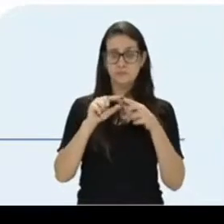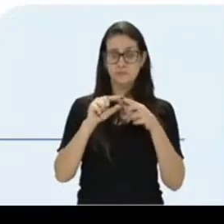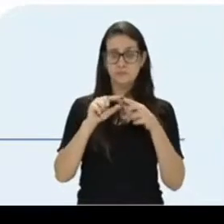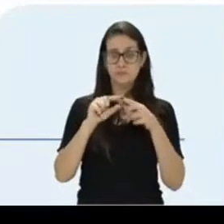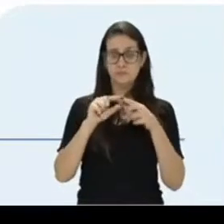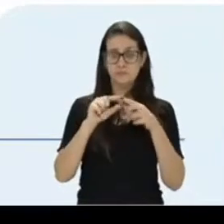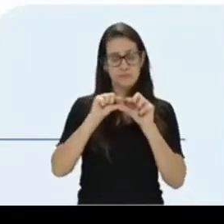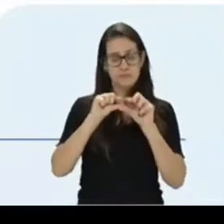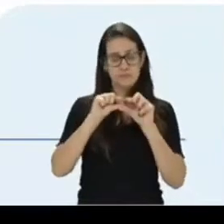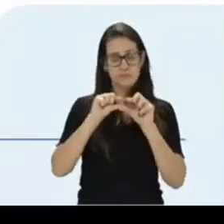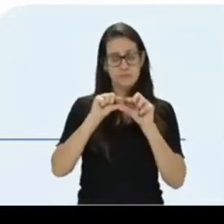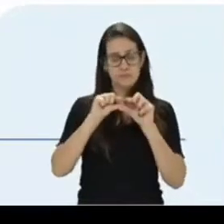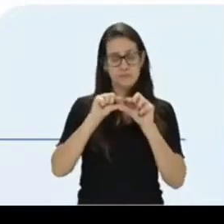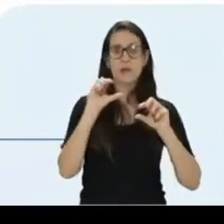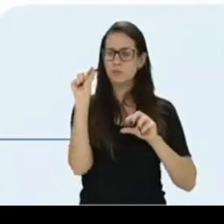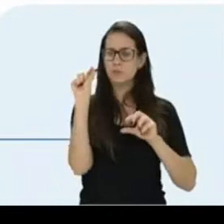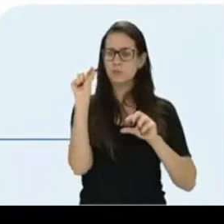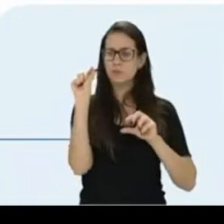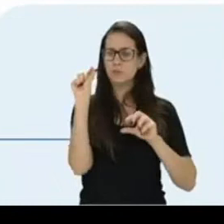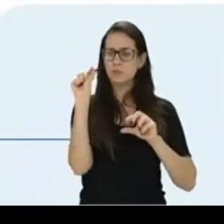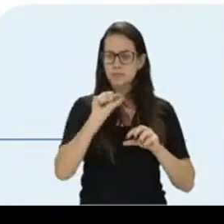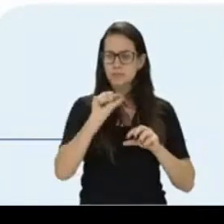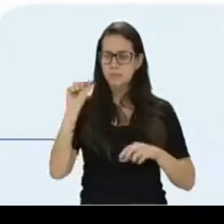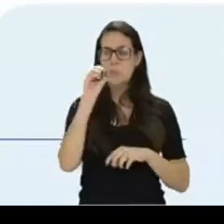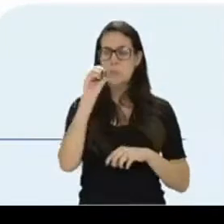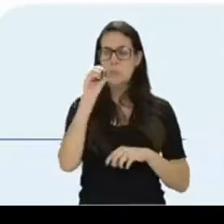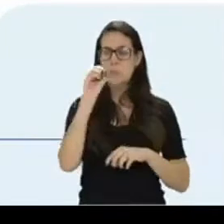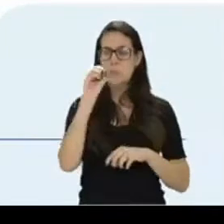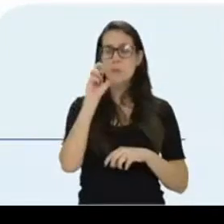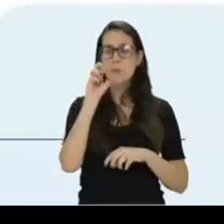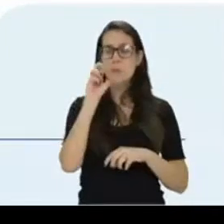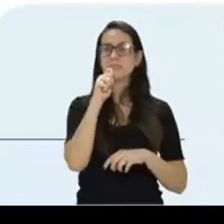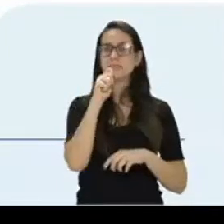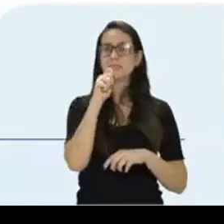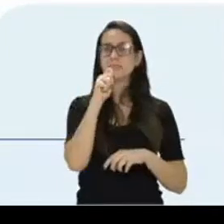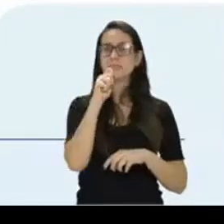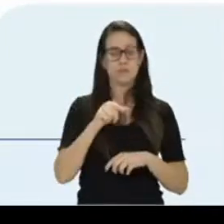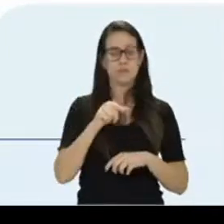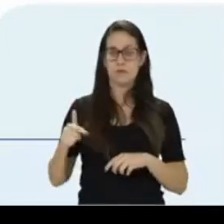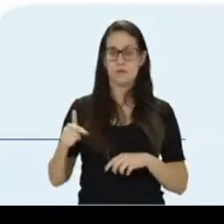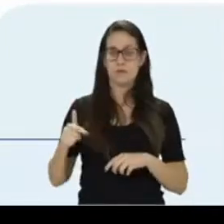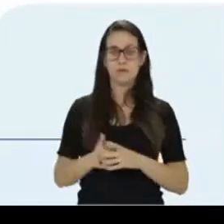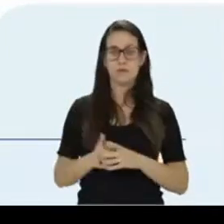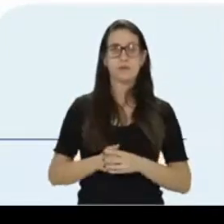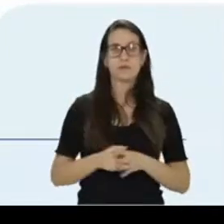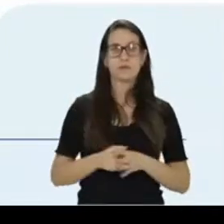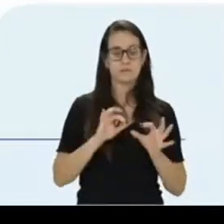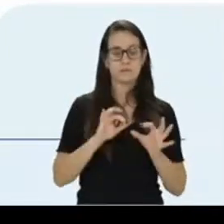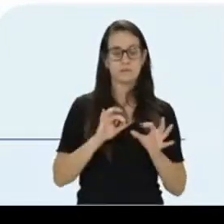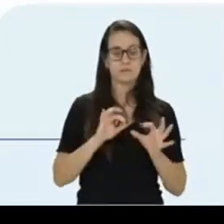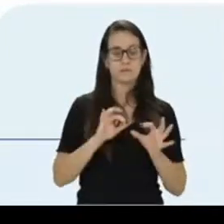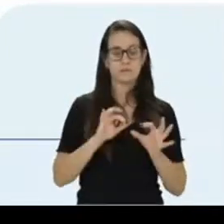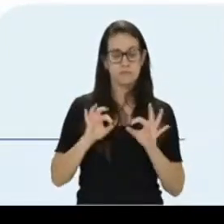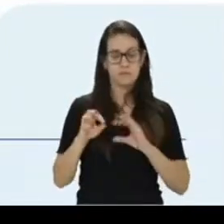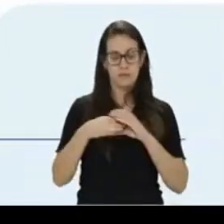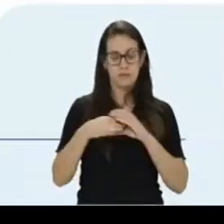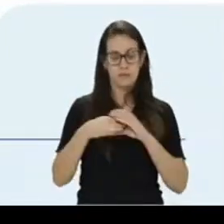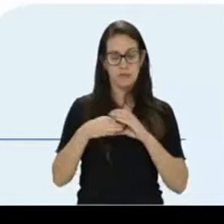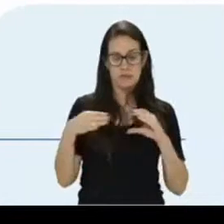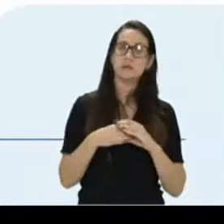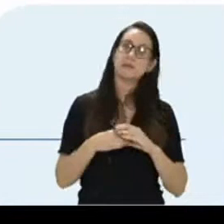temos aqui dispersas na célula eucarionte, elas não possuem essas organelas. Então, a organização